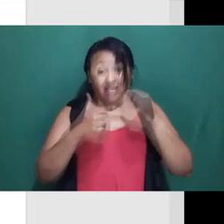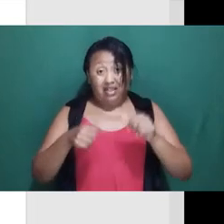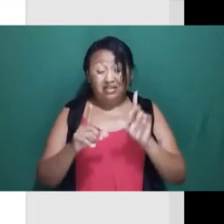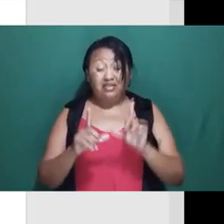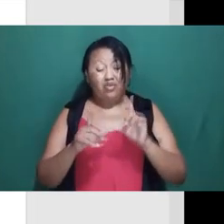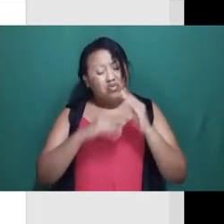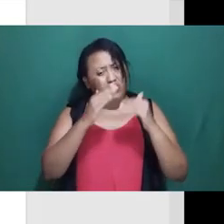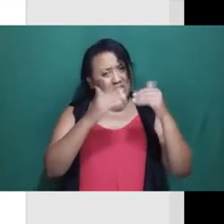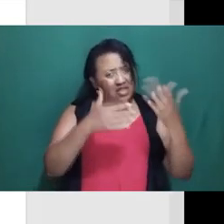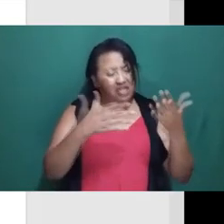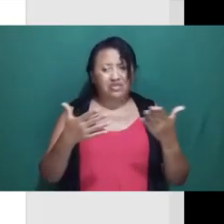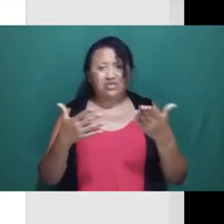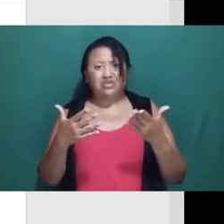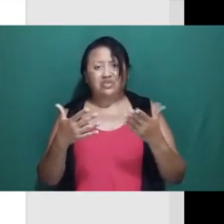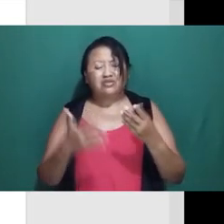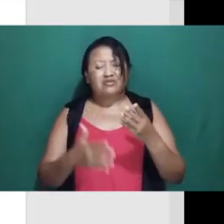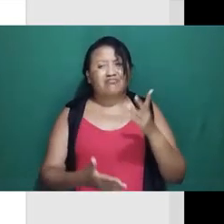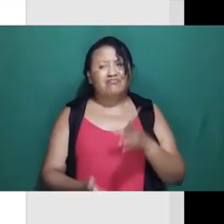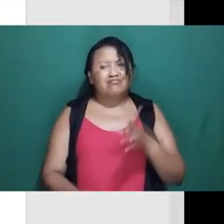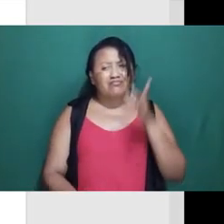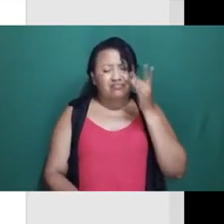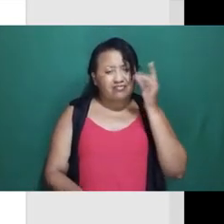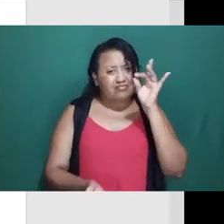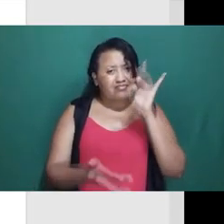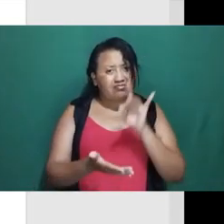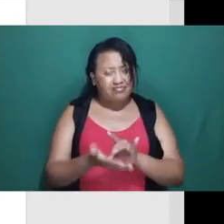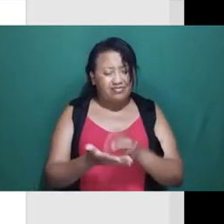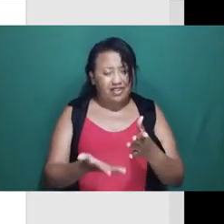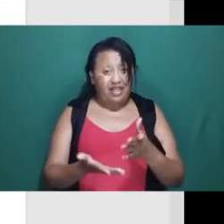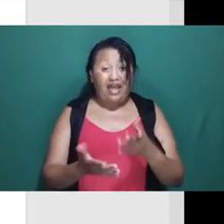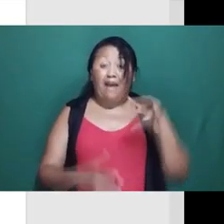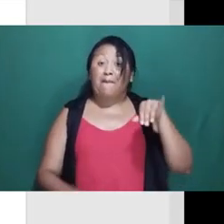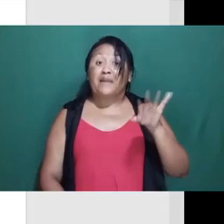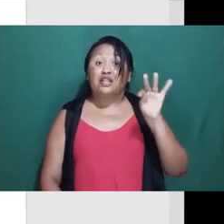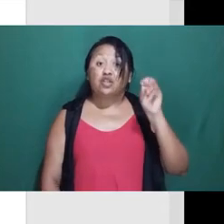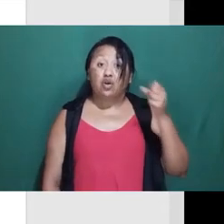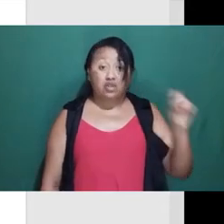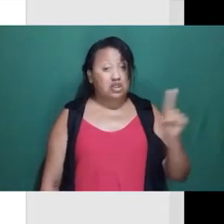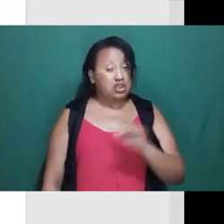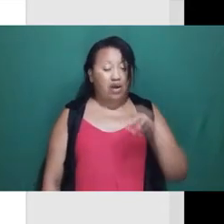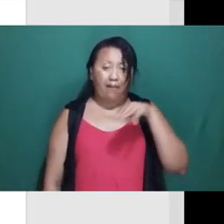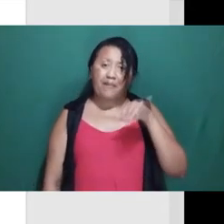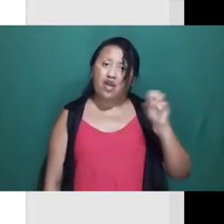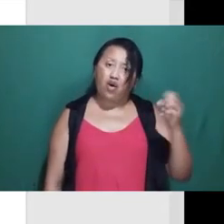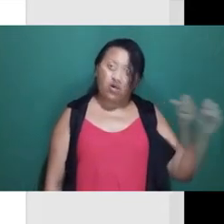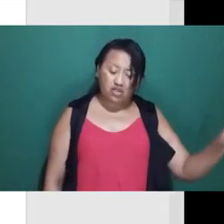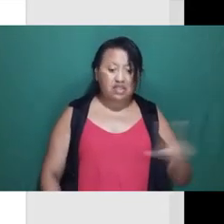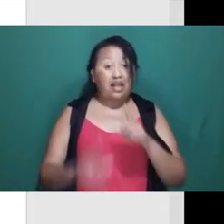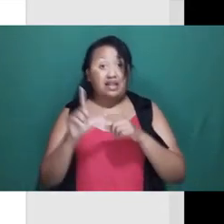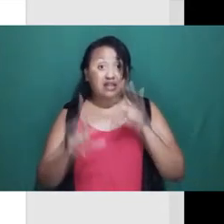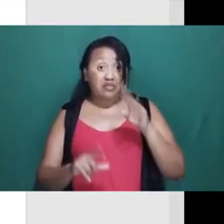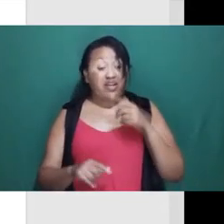o processo de divisão celular presente é a mitose não a meiose tá letra B diz os animais da imagem